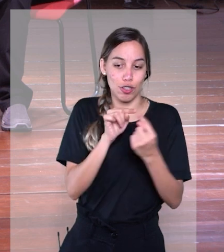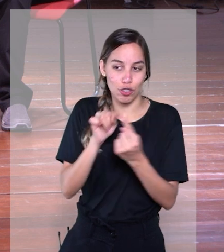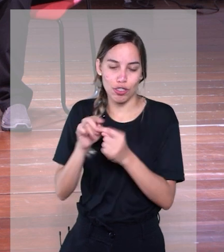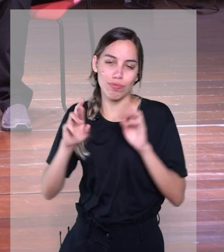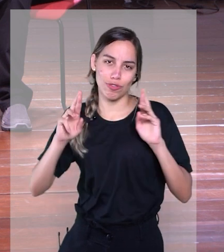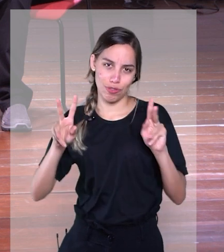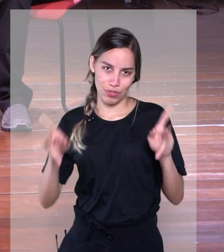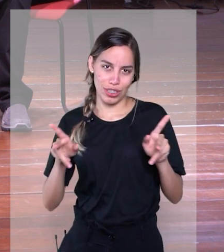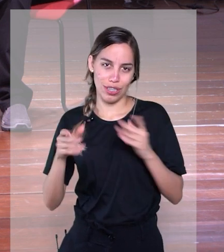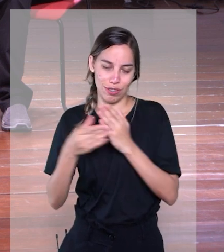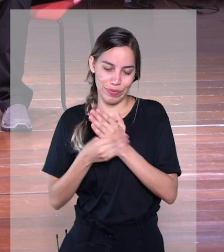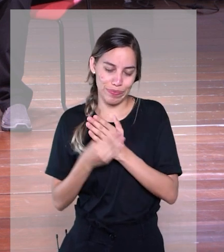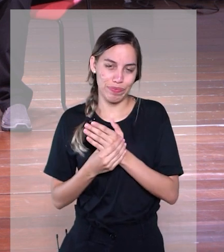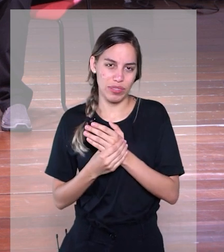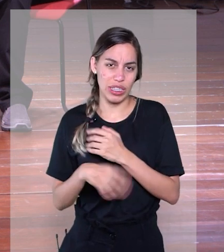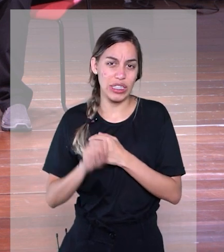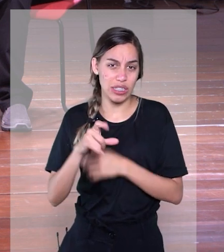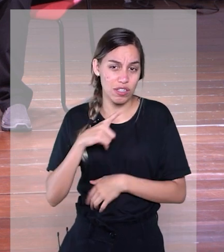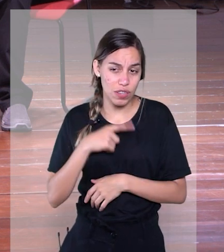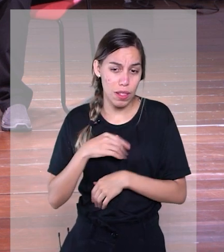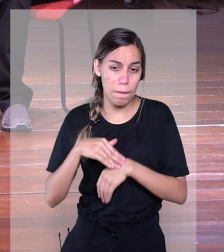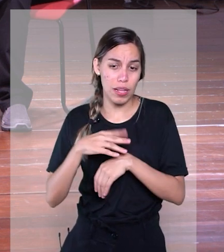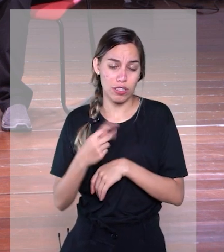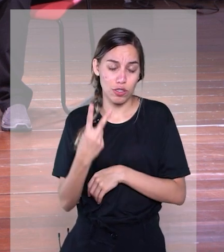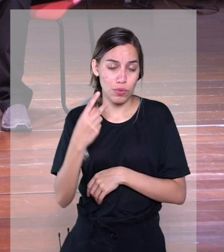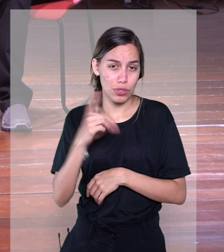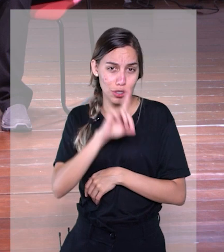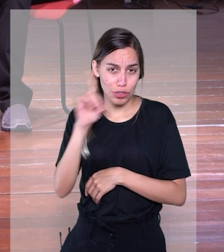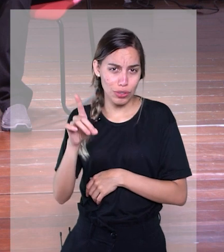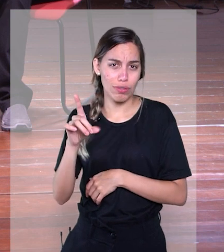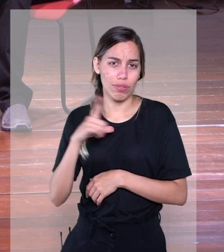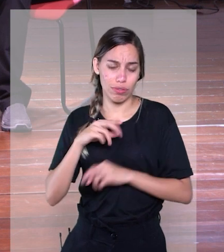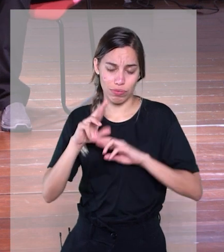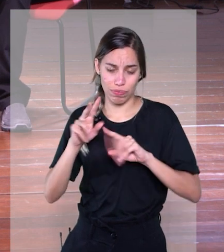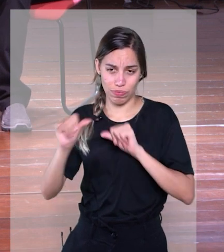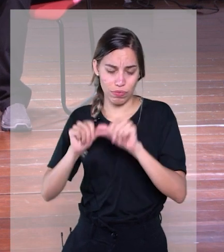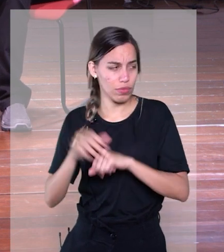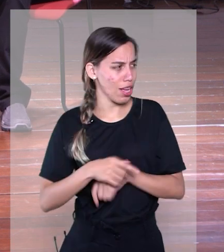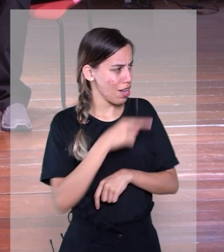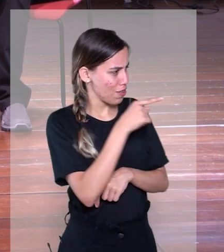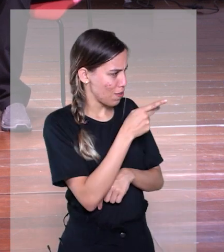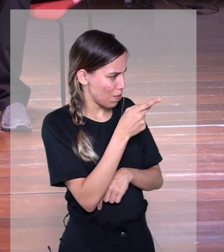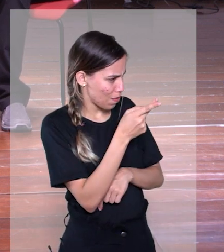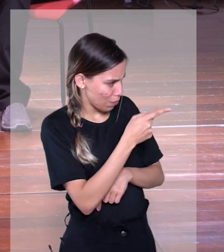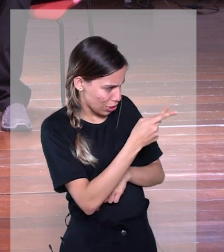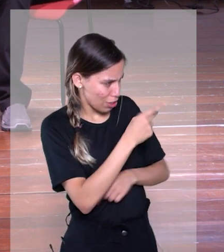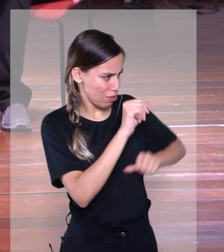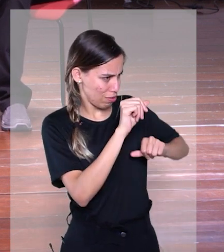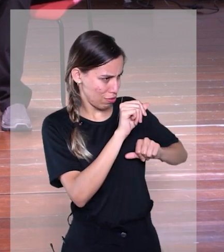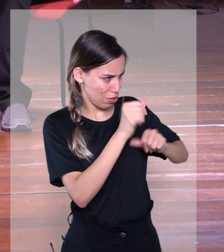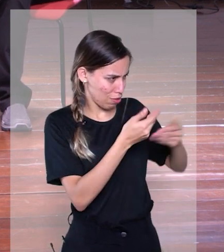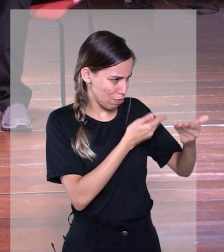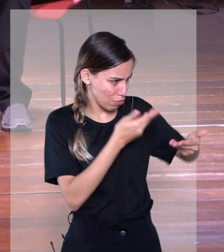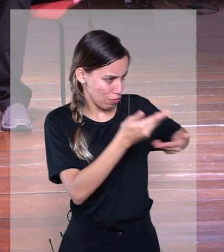versões do livro. Se tivesse mais 2 dias, teriam mais 2 versões. E vocês dois trocavam assim, os PDFs? Sim. Sim,